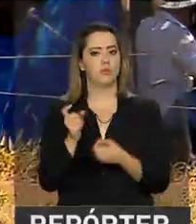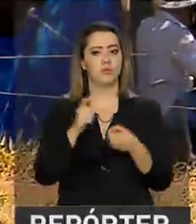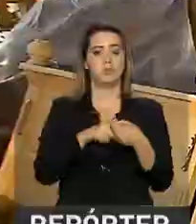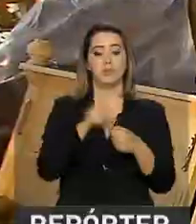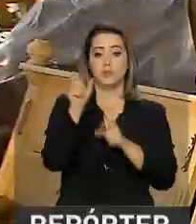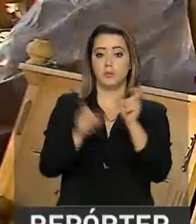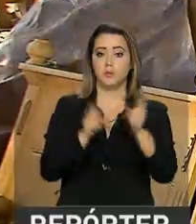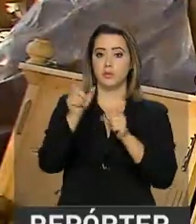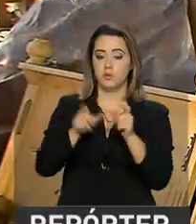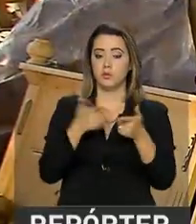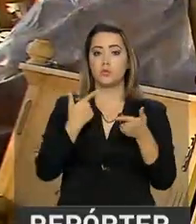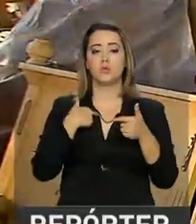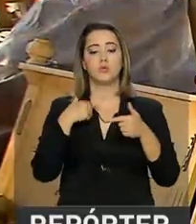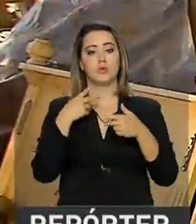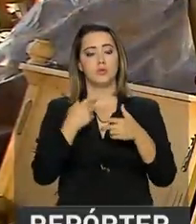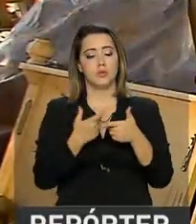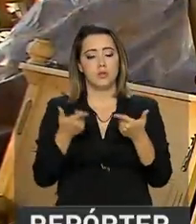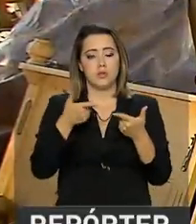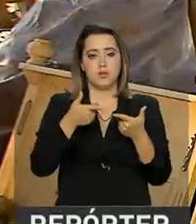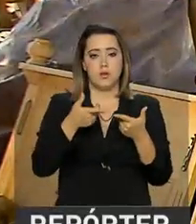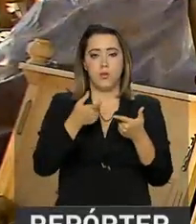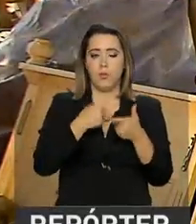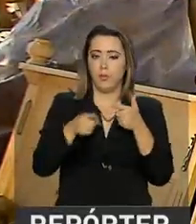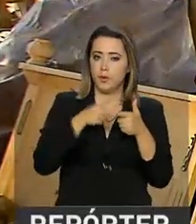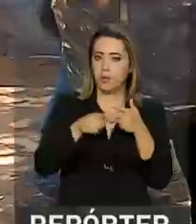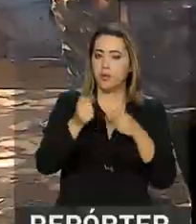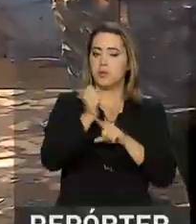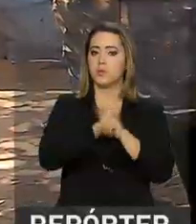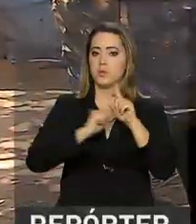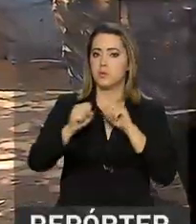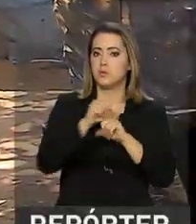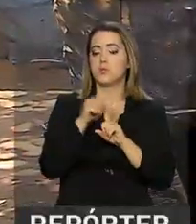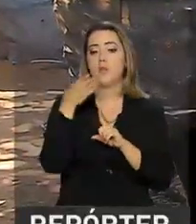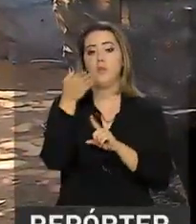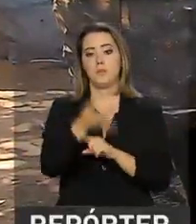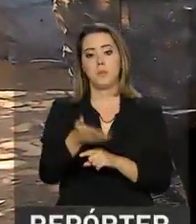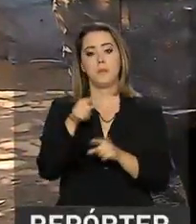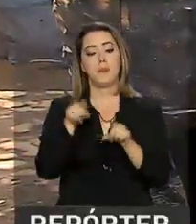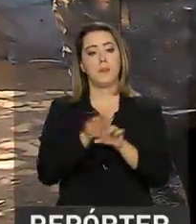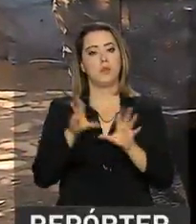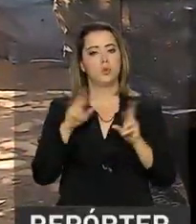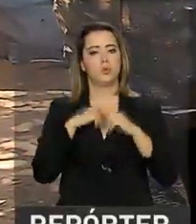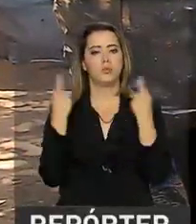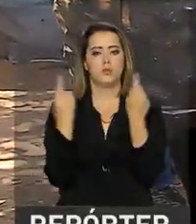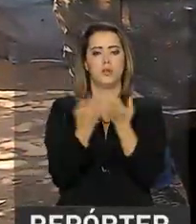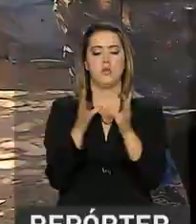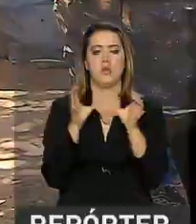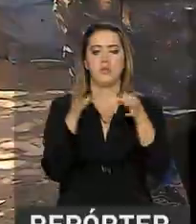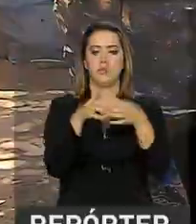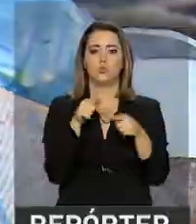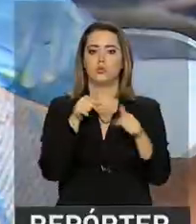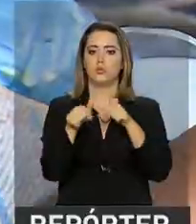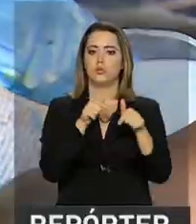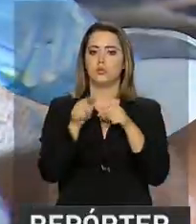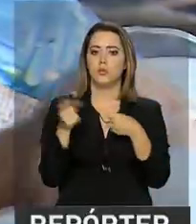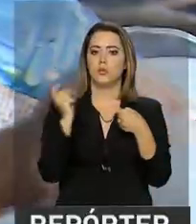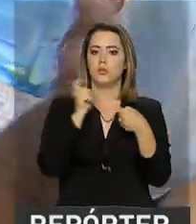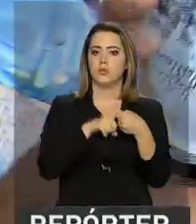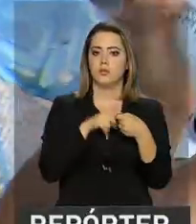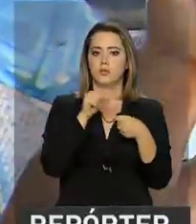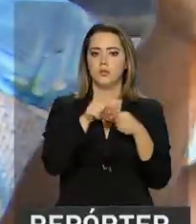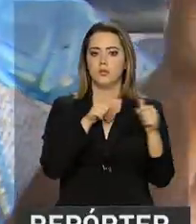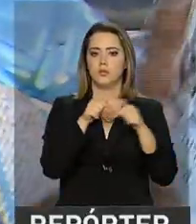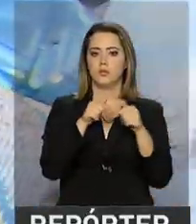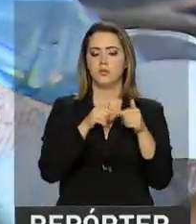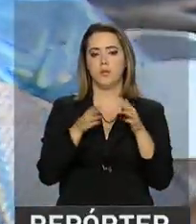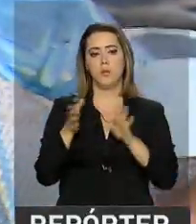pessoas em situação de vulnerabilidade social aqui todos se unem em torno de um trabalho voltado para